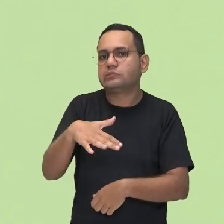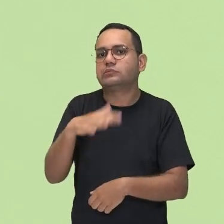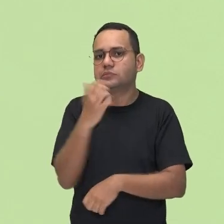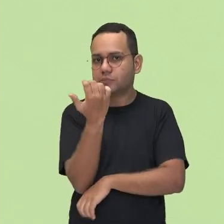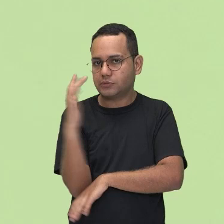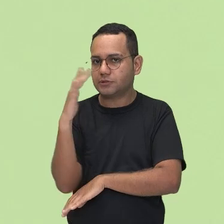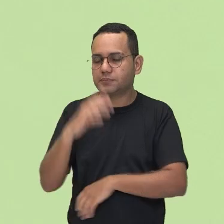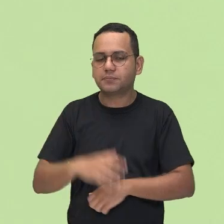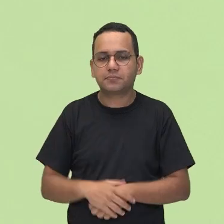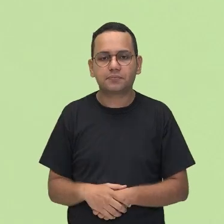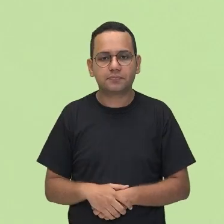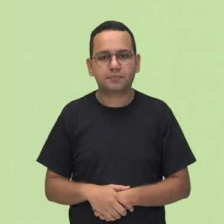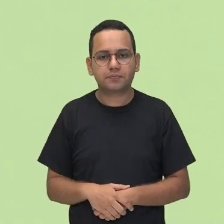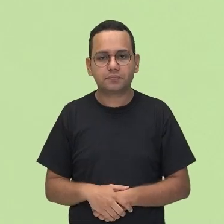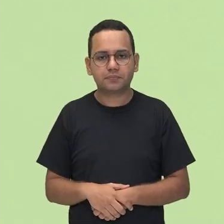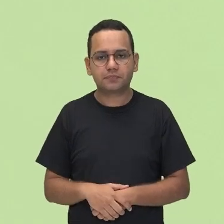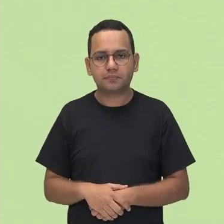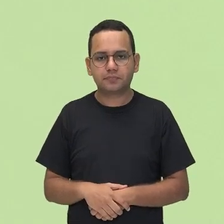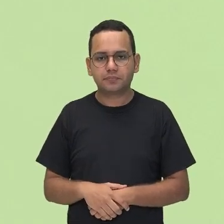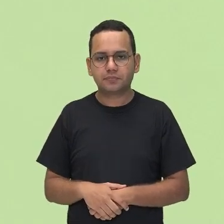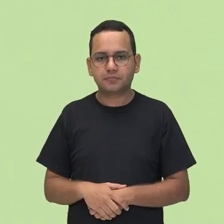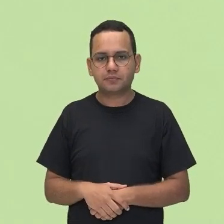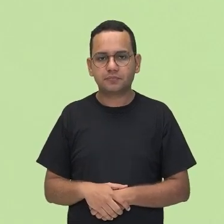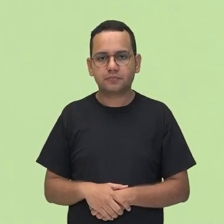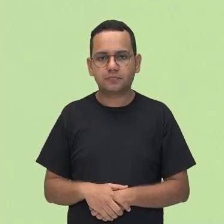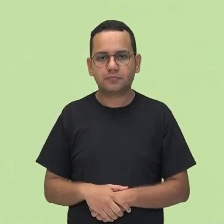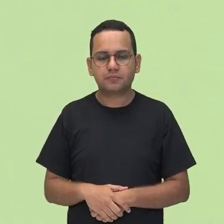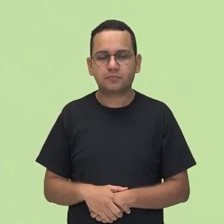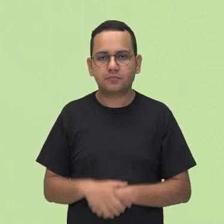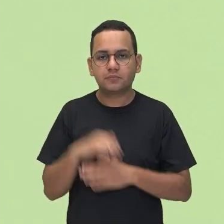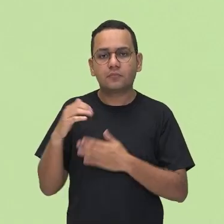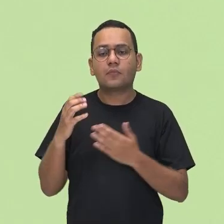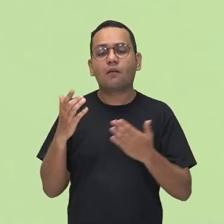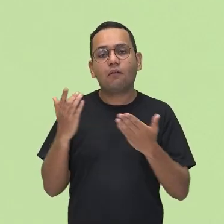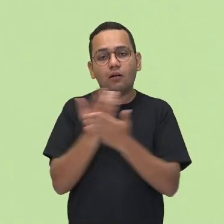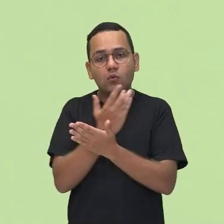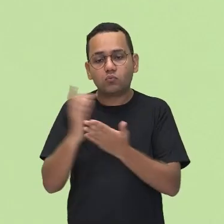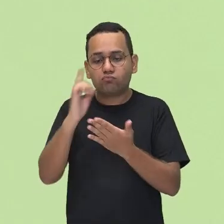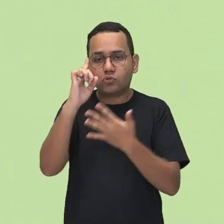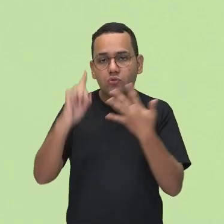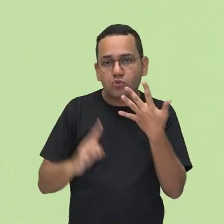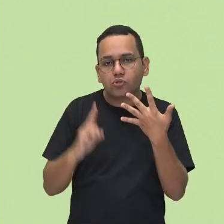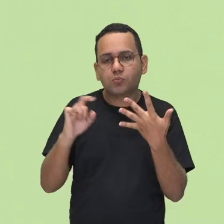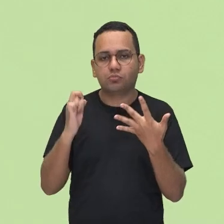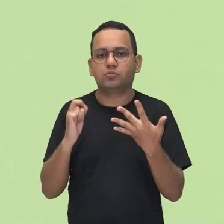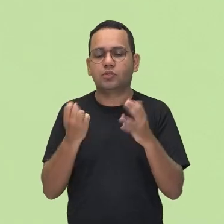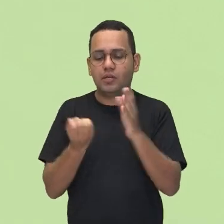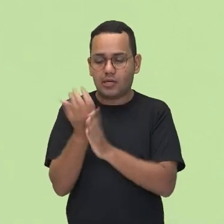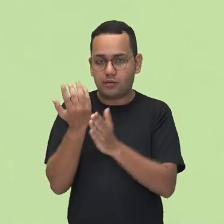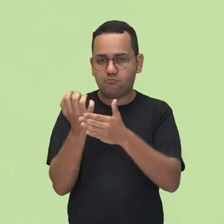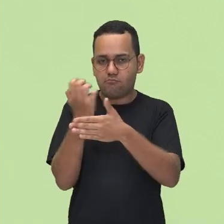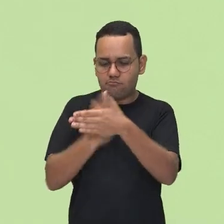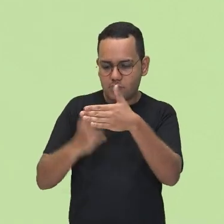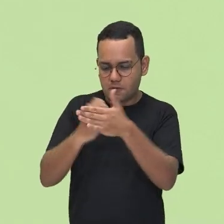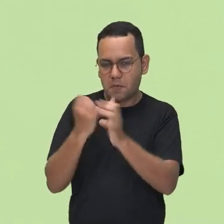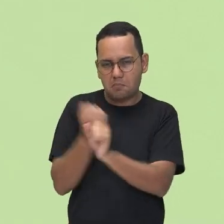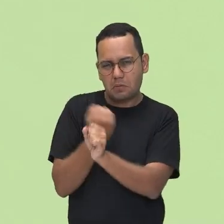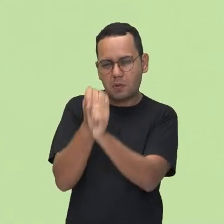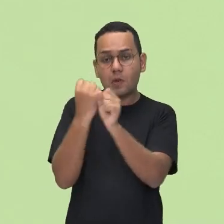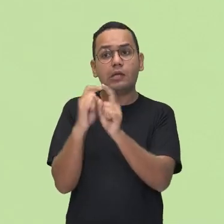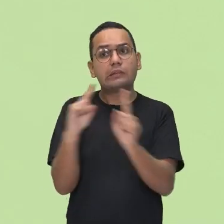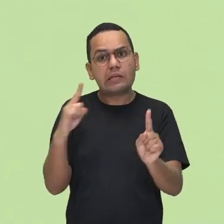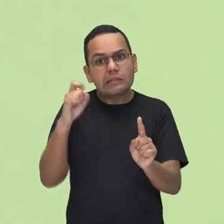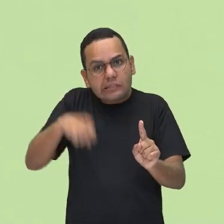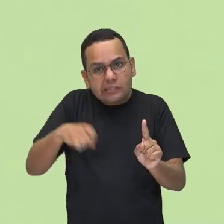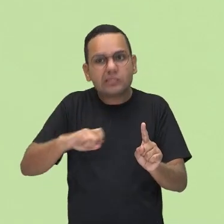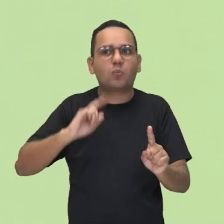Em alguns tipos de fábricas, alguns tipos de indústrias são muito mais poluentes e que, por